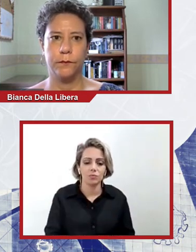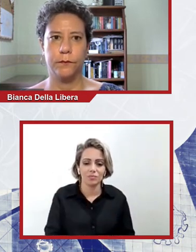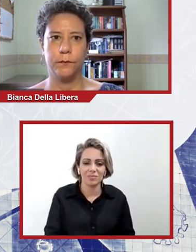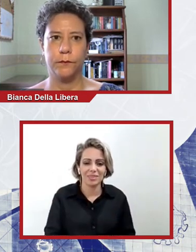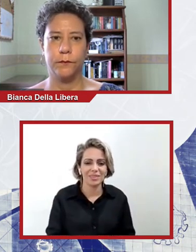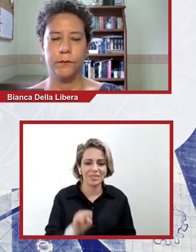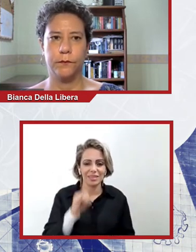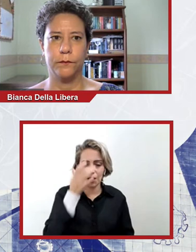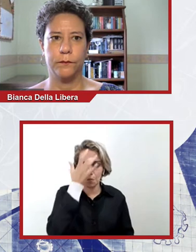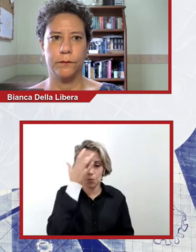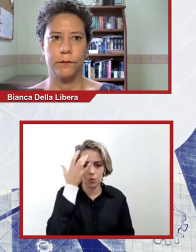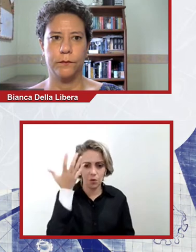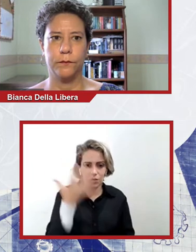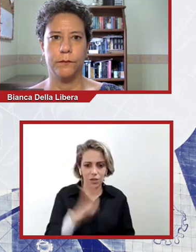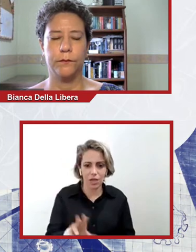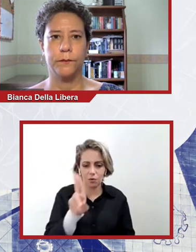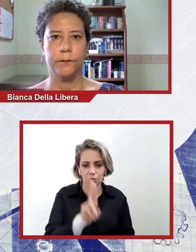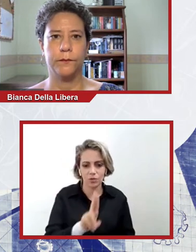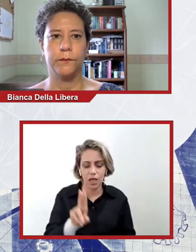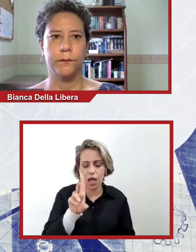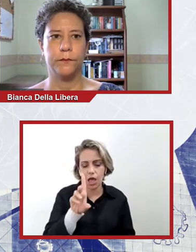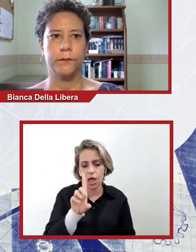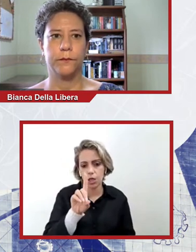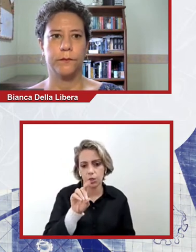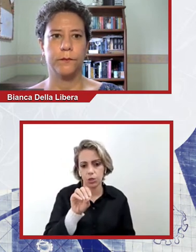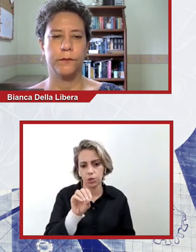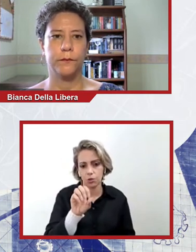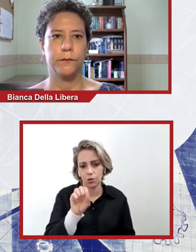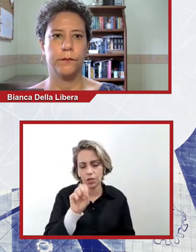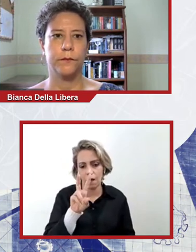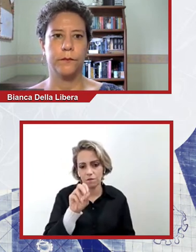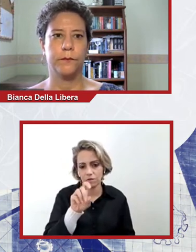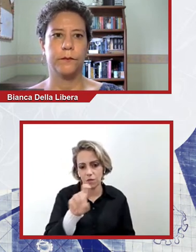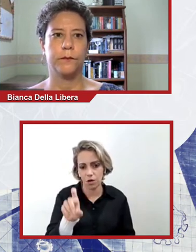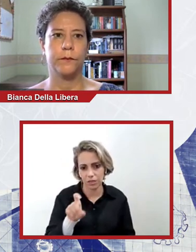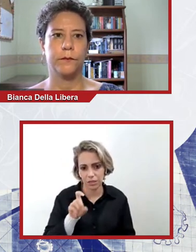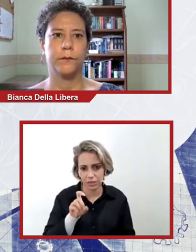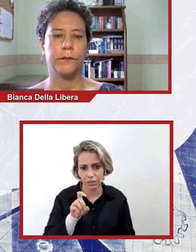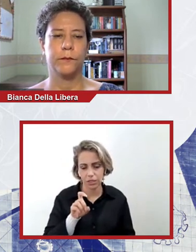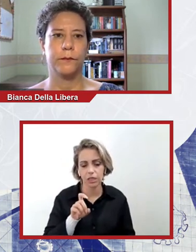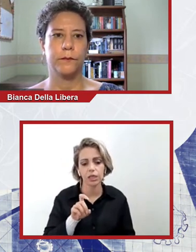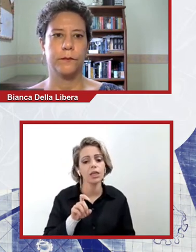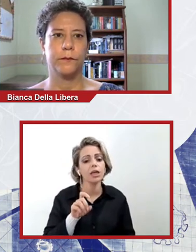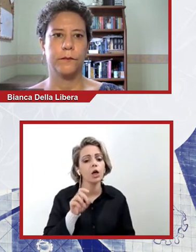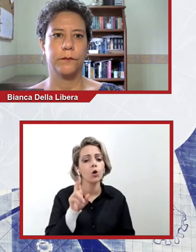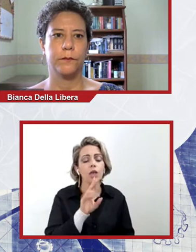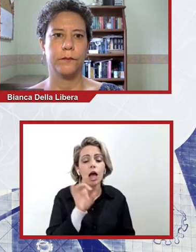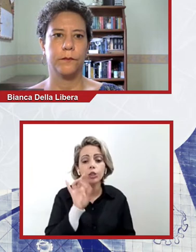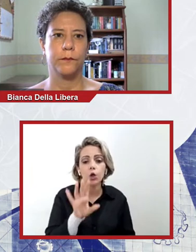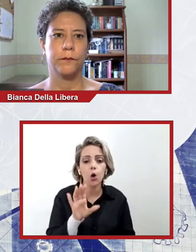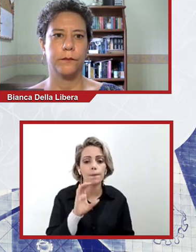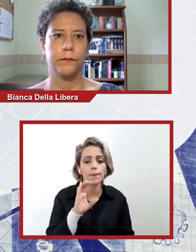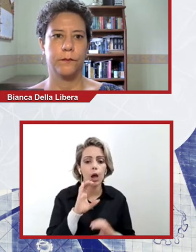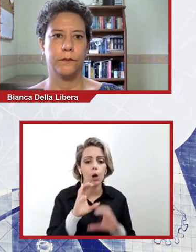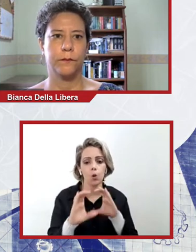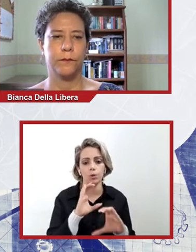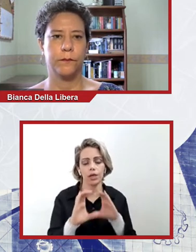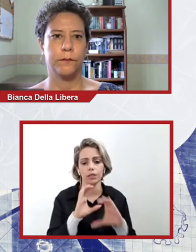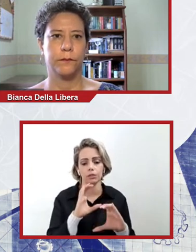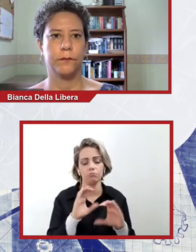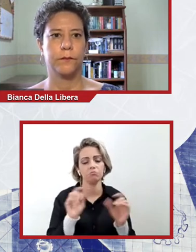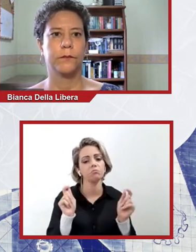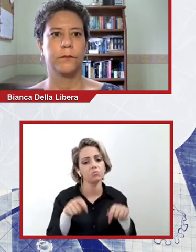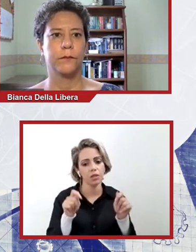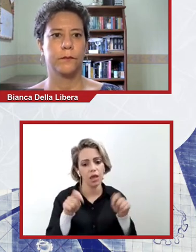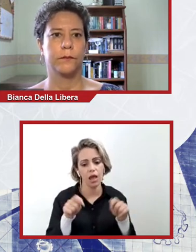DOSVOX, quer usar o NVDA, e só quer utilizar para comunicação. Tá? Então, pode utilizar o